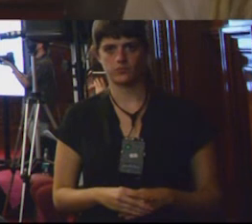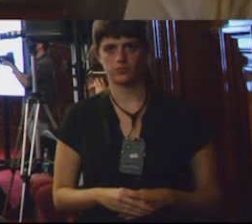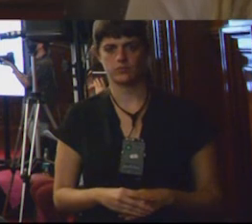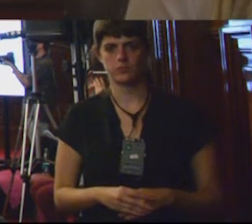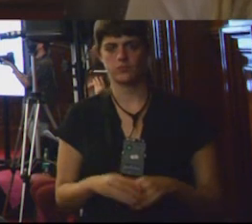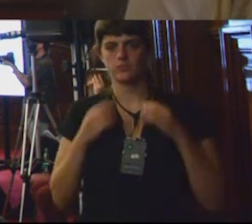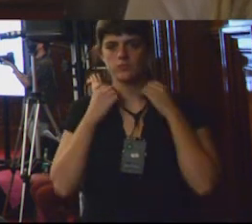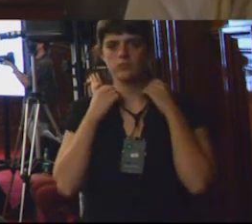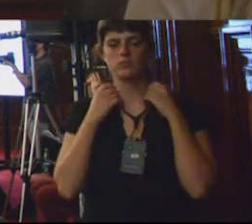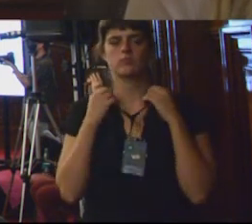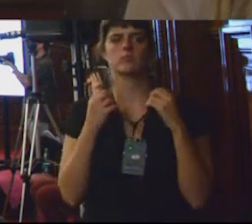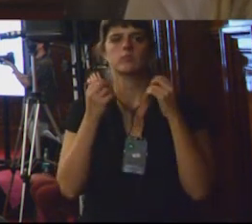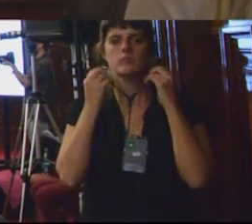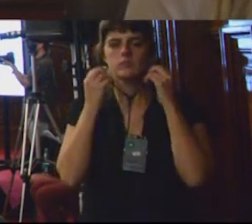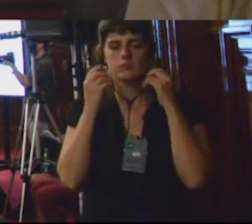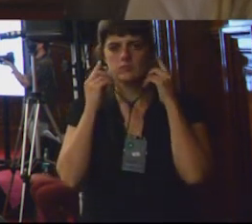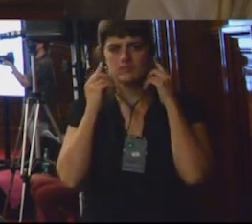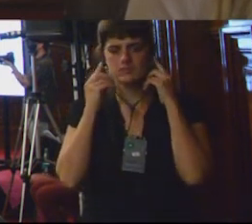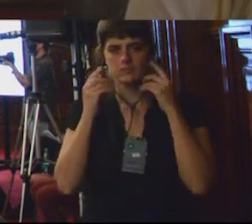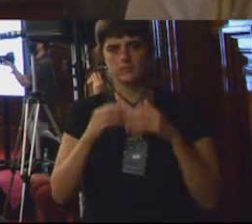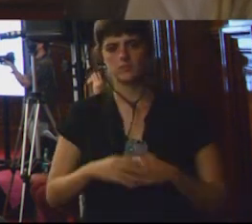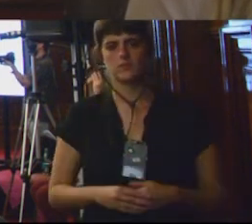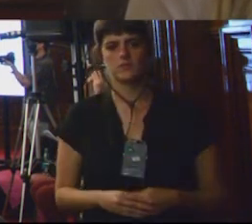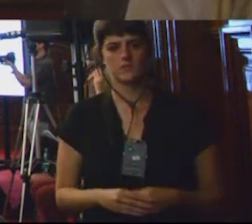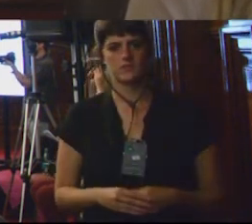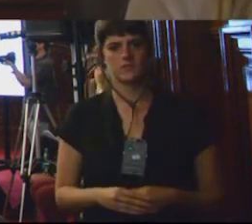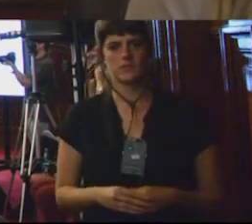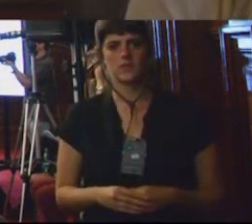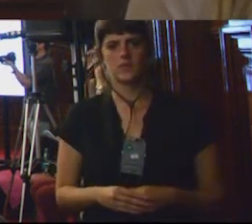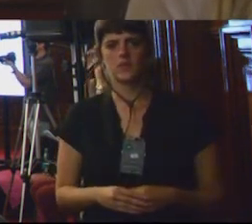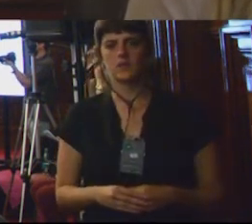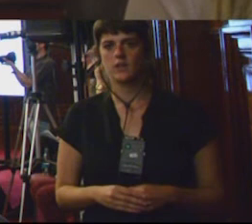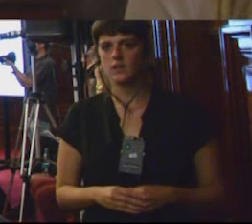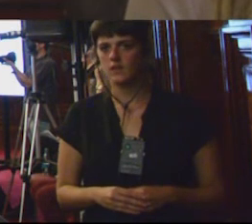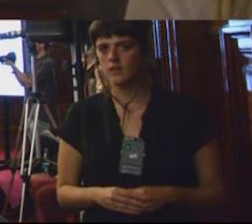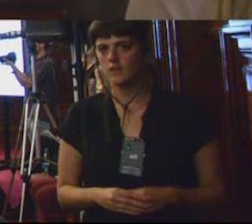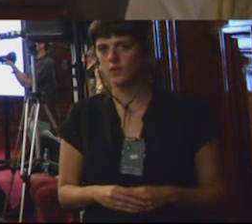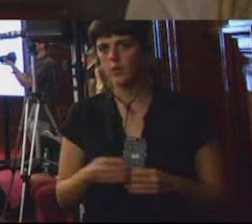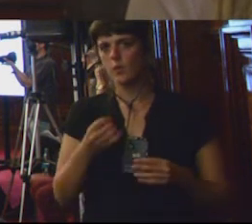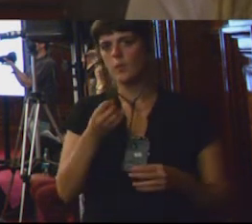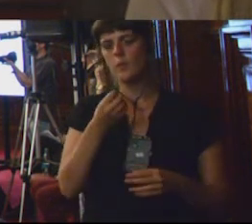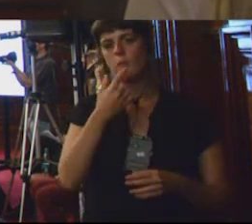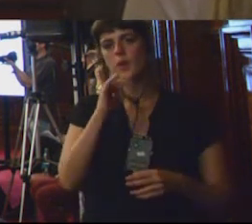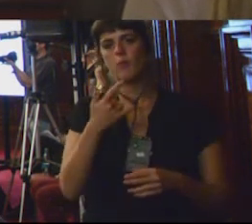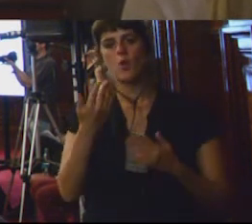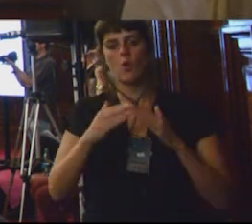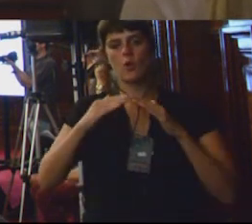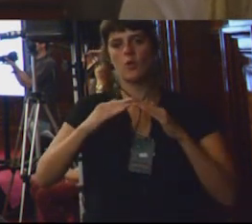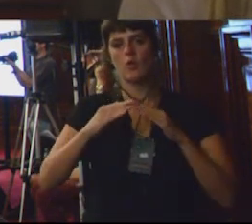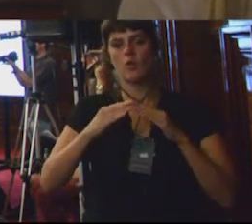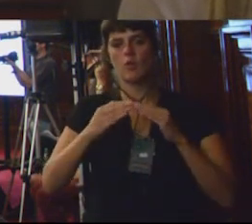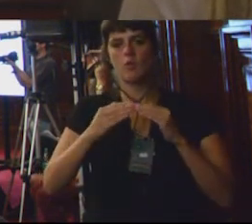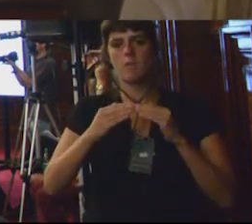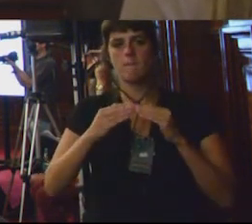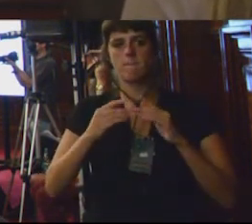que foi trazida durante o debate da reforma, por exemplo, reduzir a proteção da saúde da gestante gera empregos, alterar